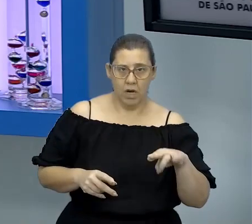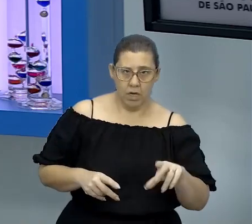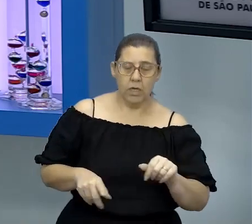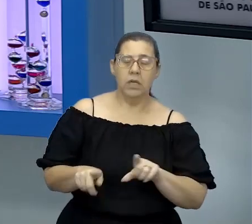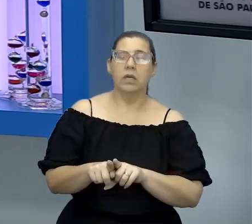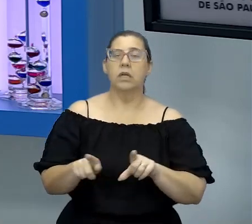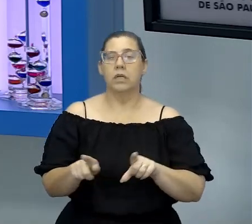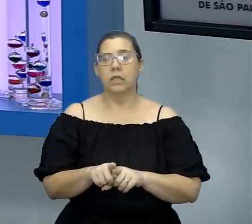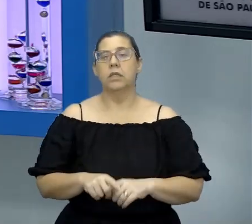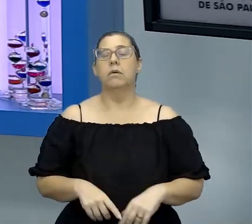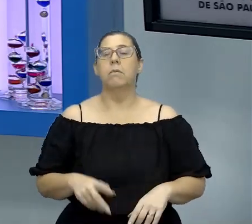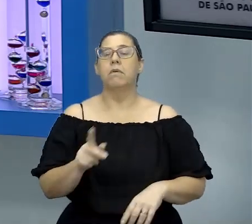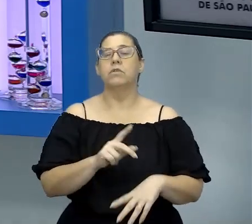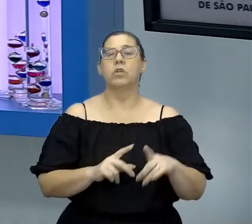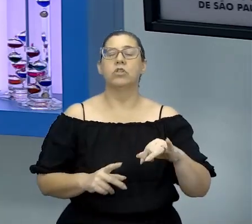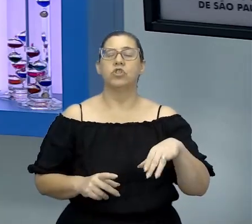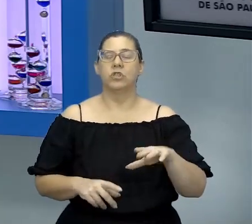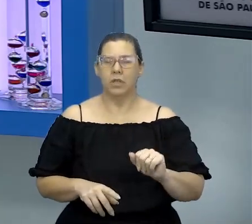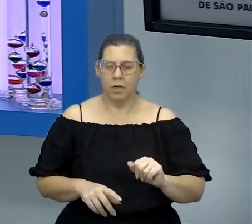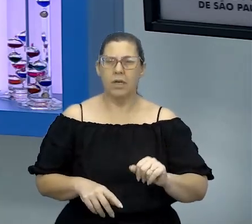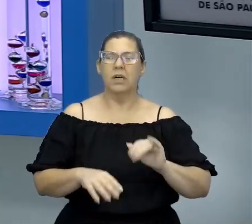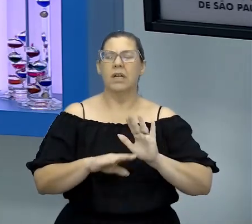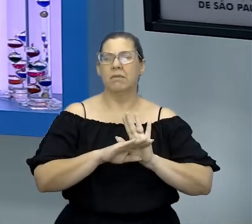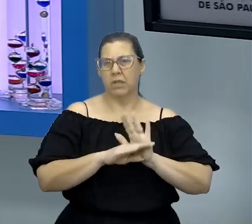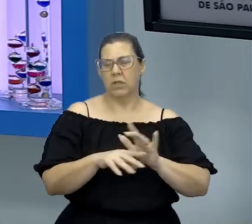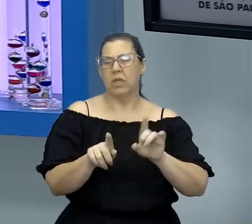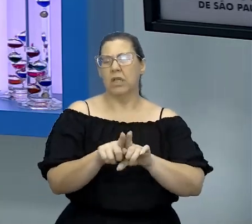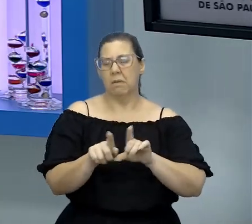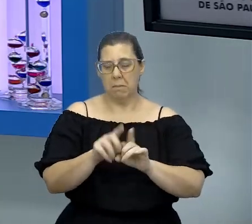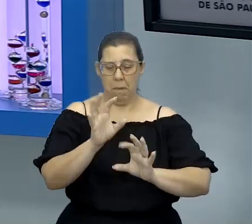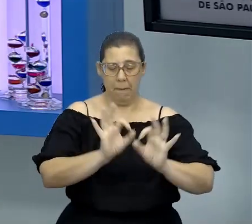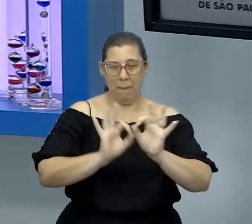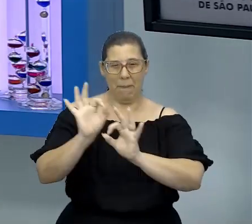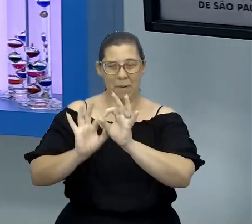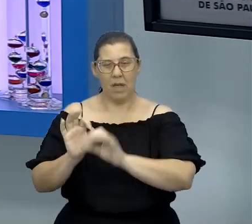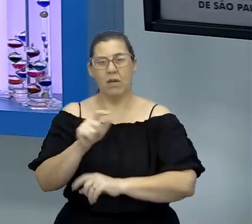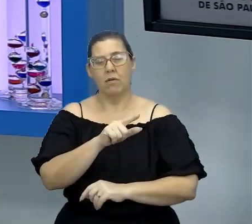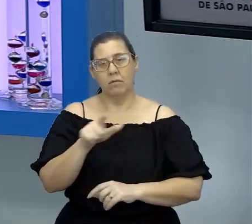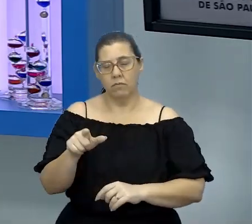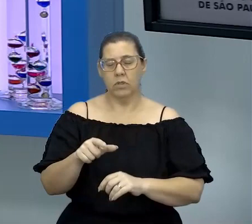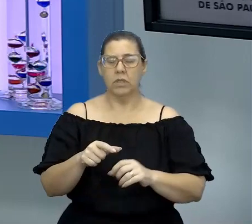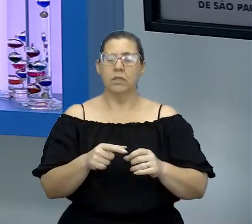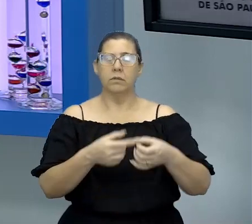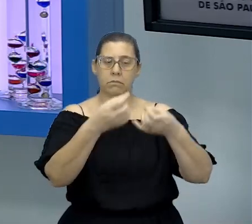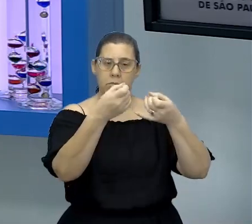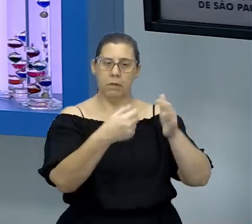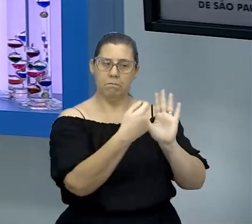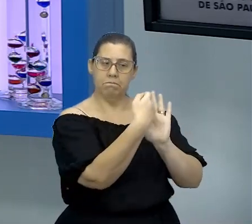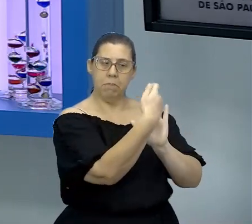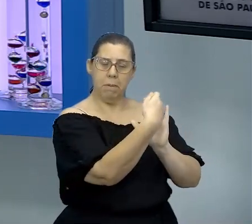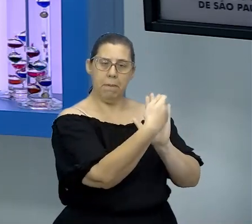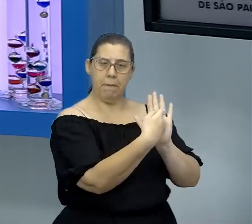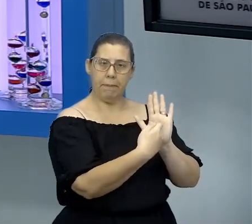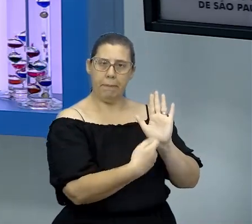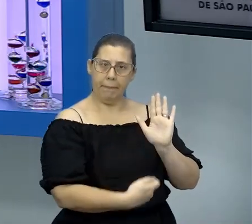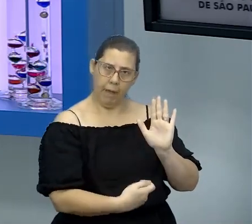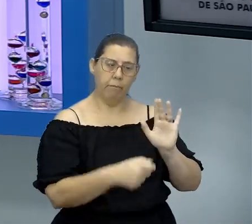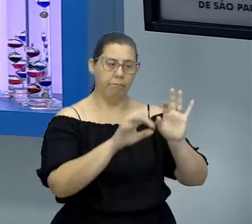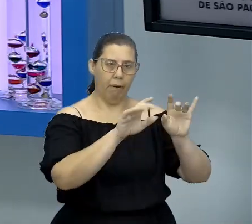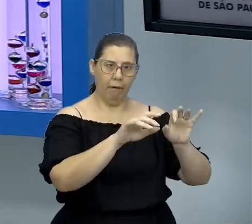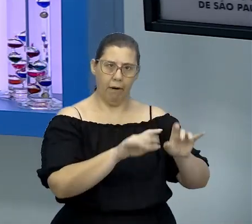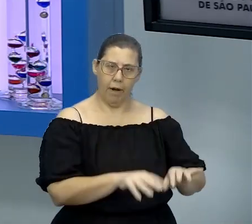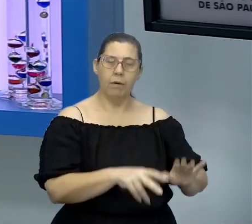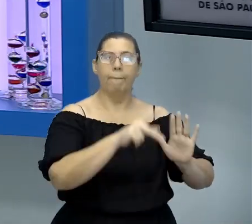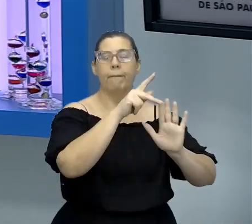com a professora Ediana, e pode colocar nessa construção. E aí vocês escrevem, o grupo pode escrever o projeto